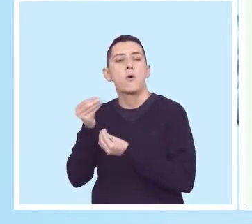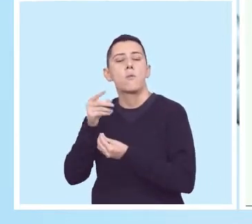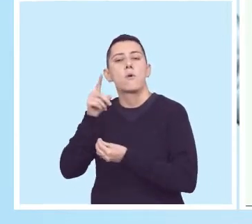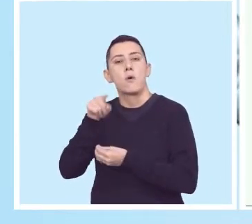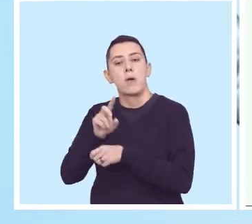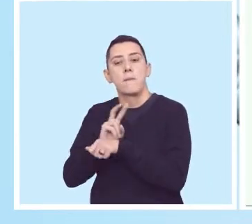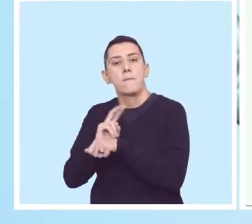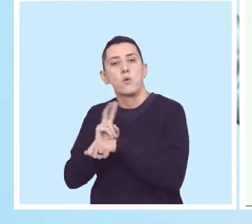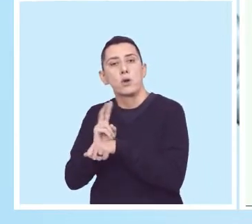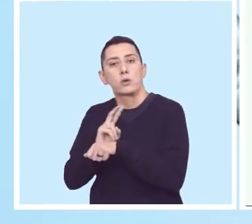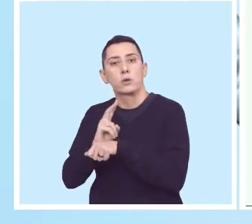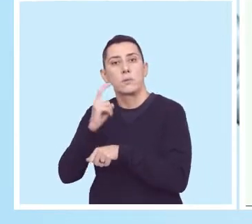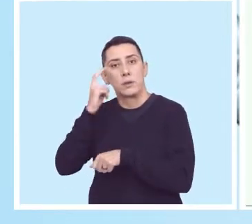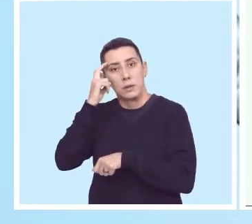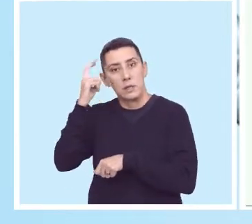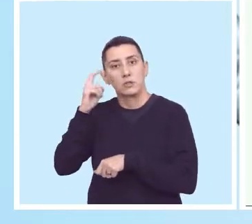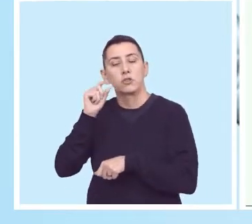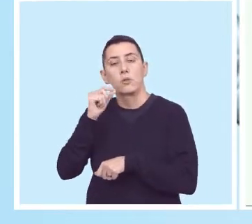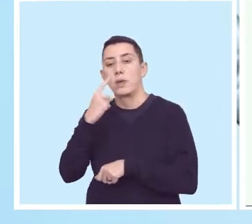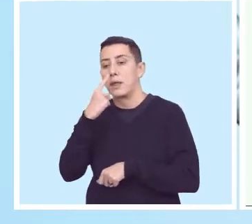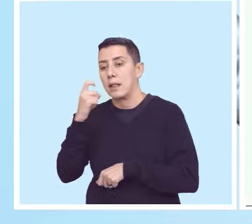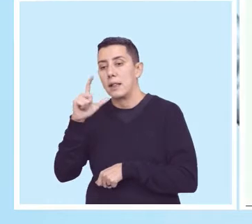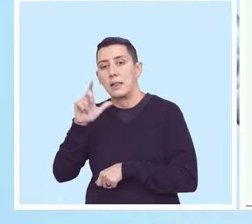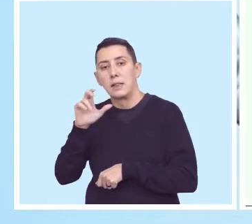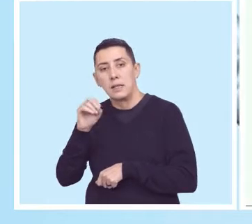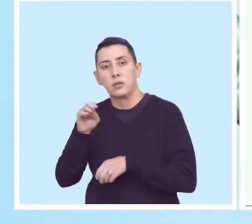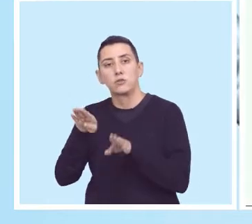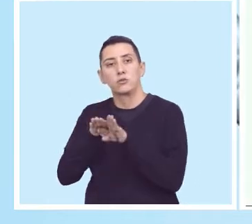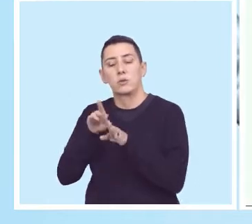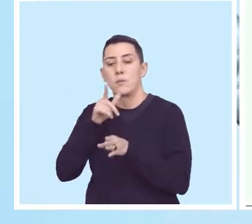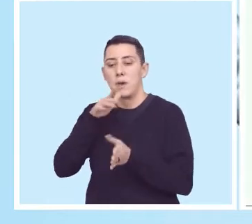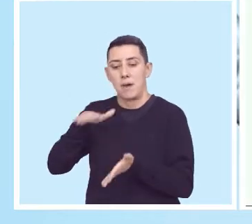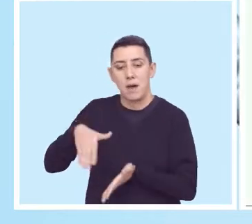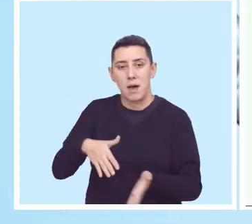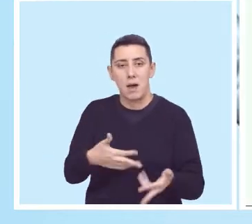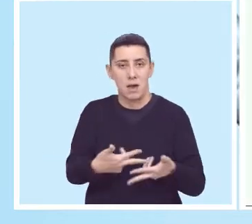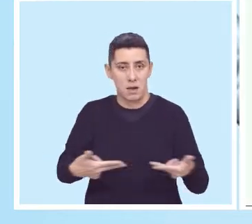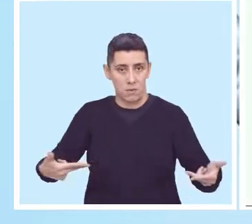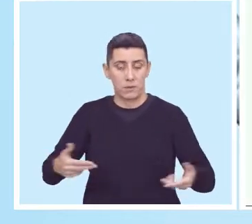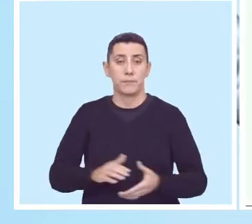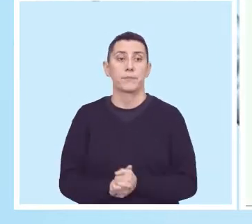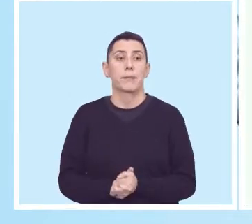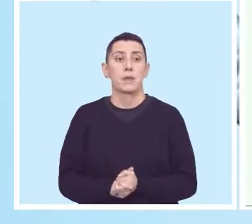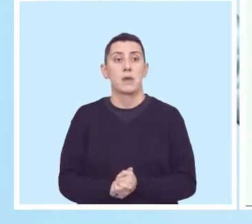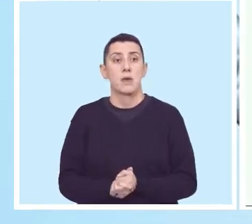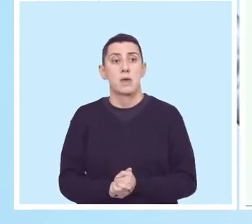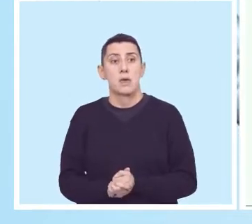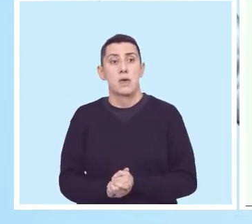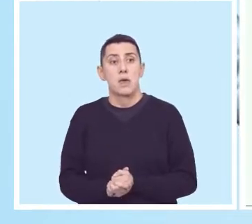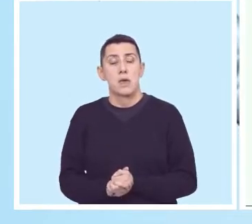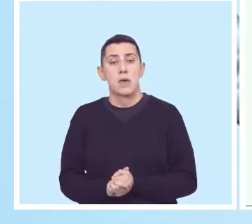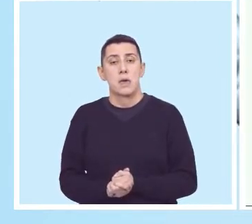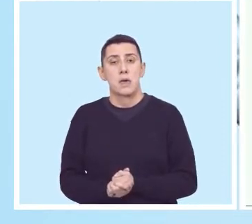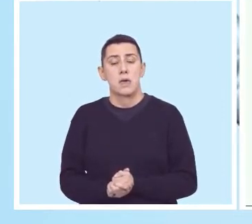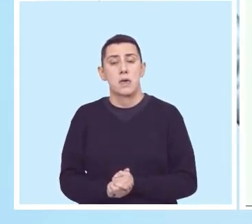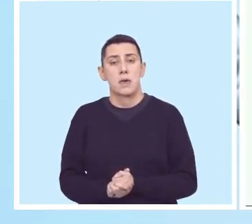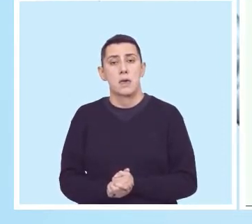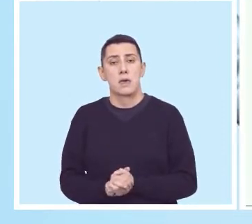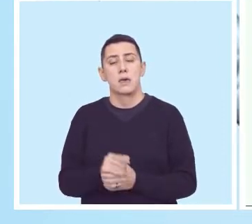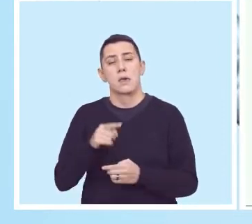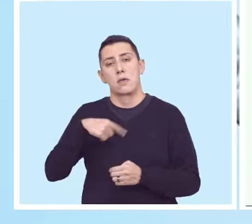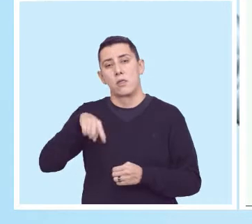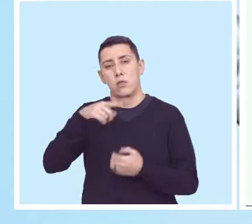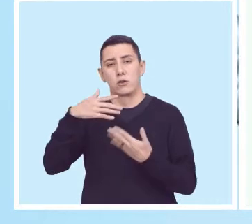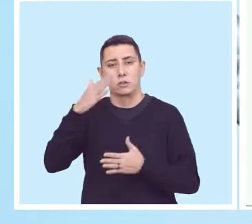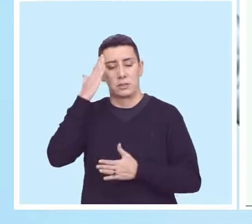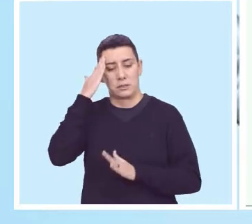inteligente de lixo, de degradação em rios da Amazônia. Então, esse projeto como nós já conversamos,